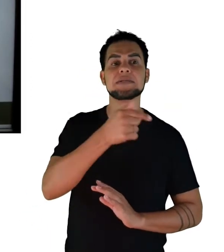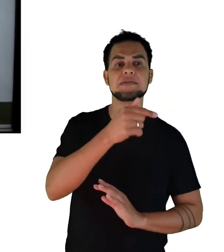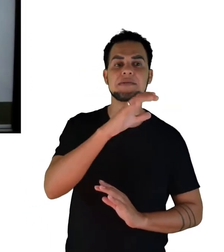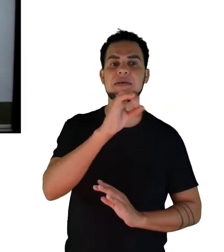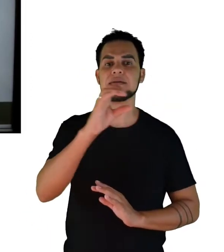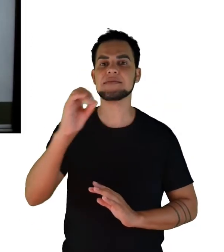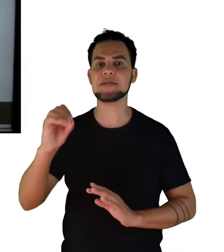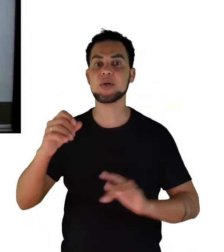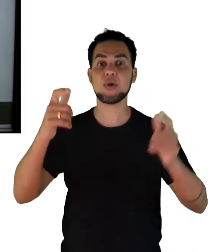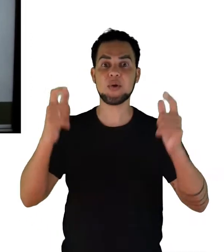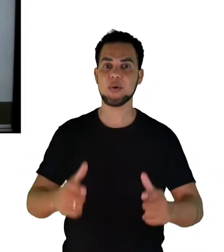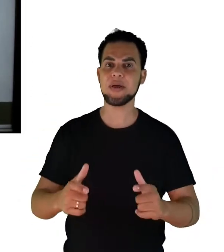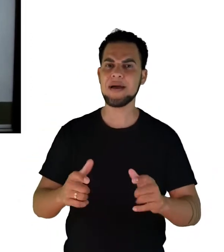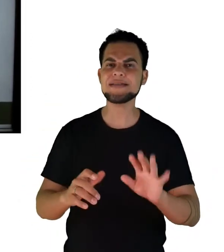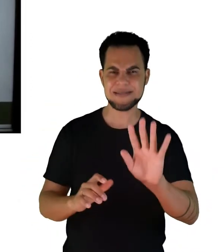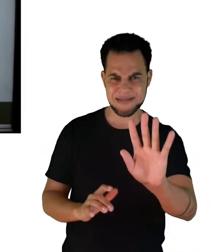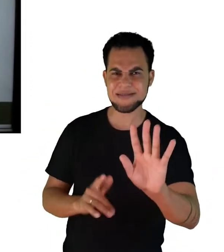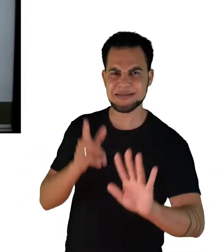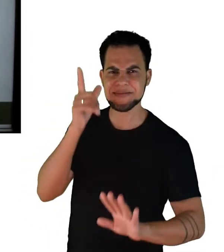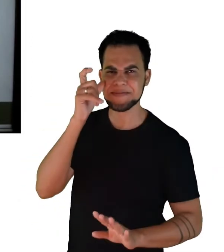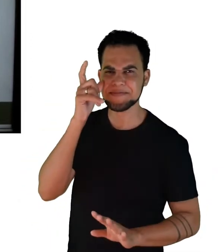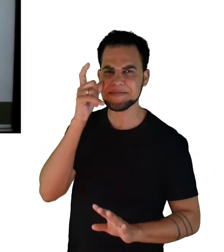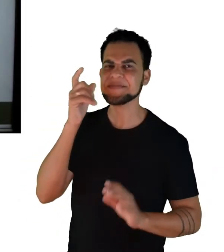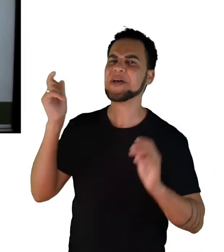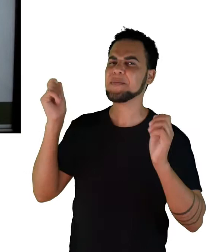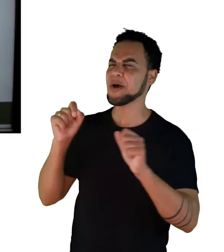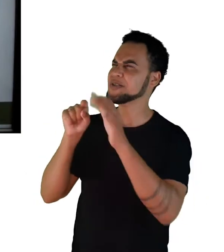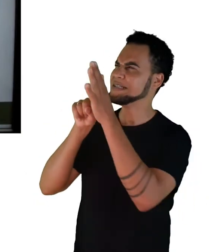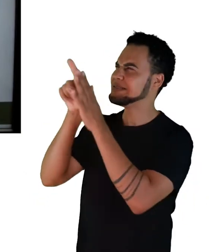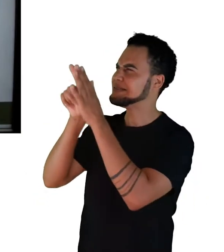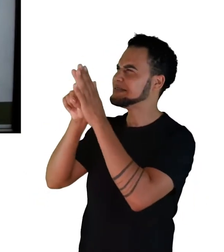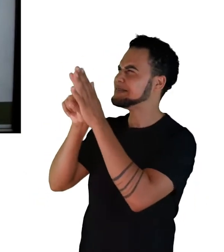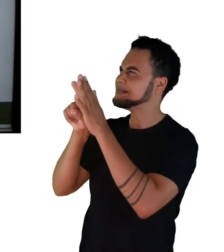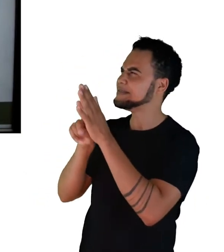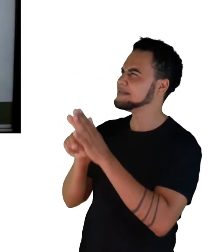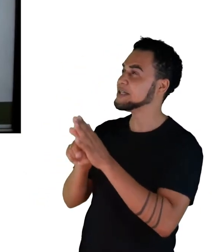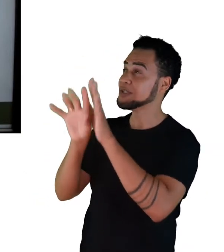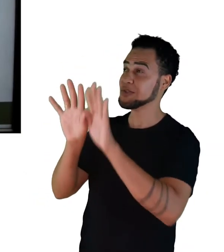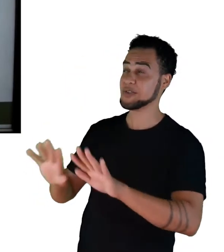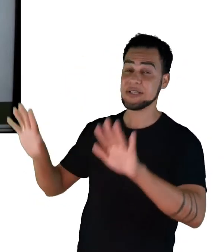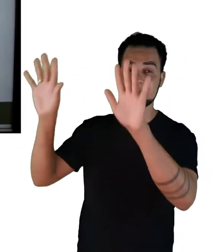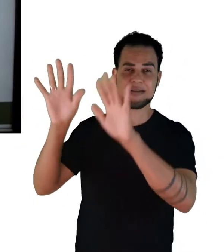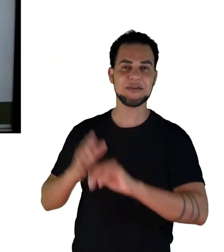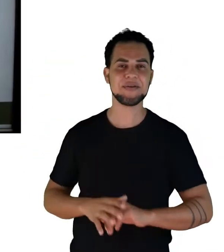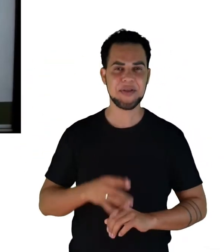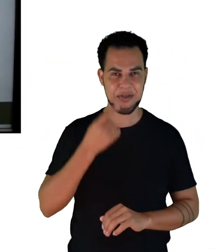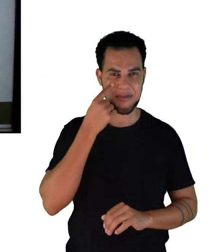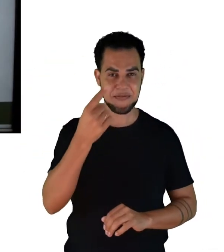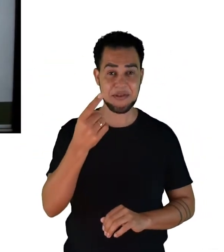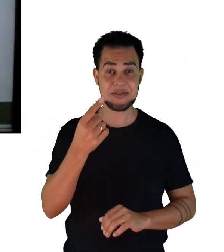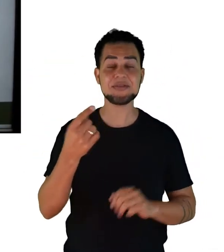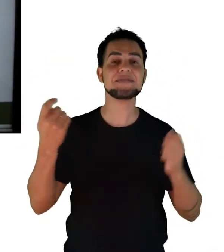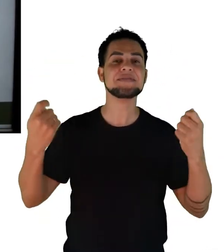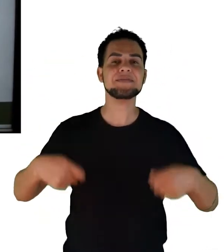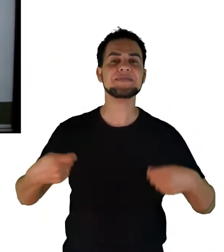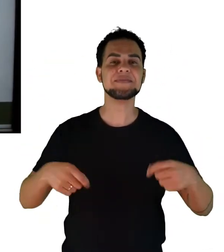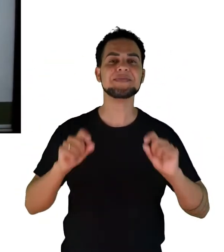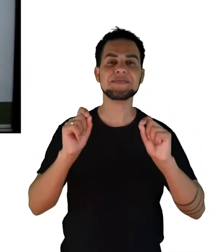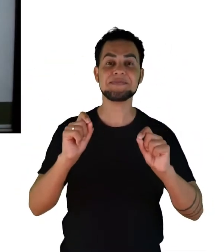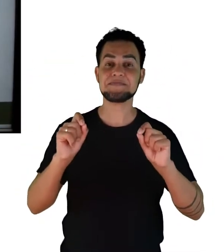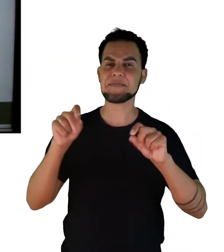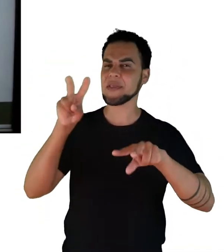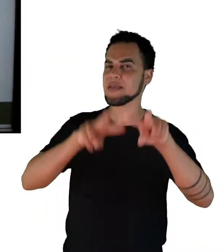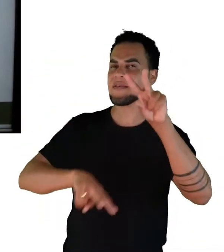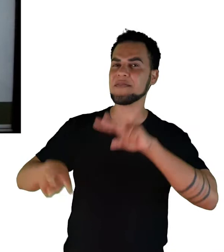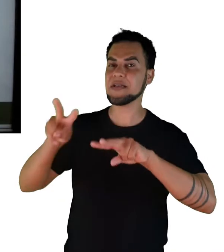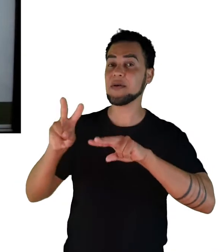lugares? Olha só que curioso, a gente pode explorar esses problemas de forma genérica. Porque veja só, você só precisa verificar